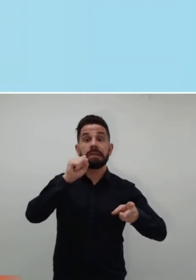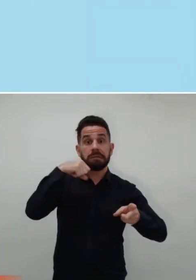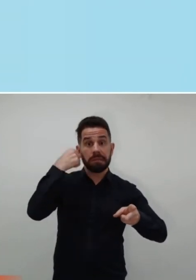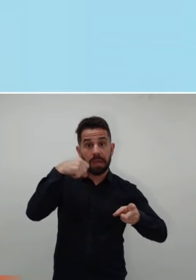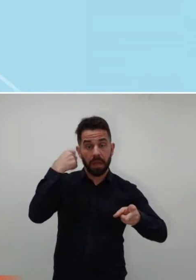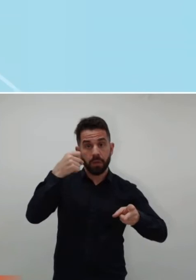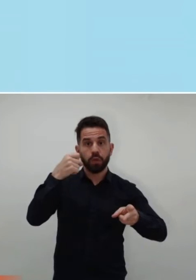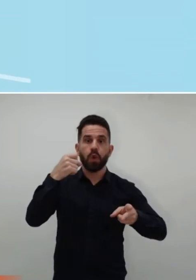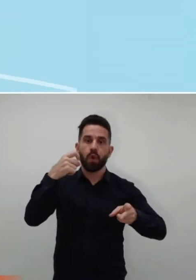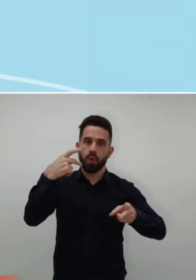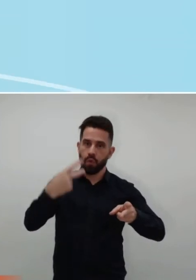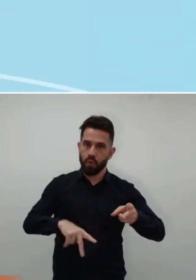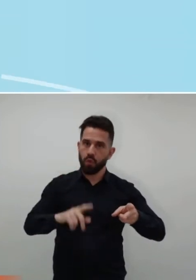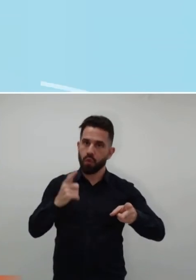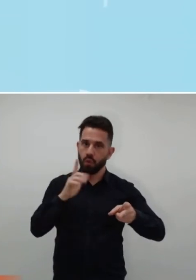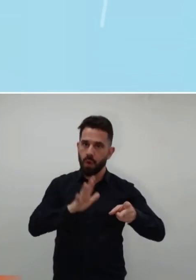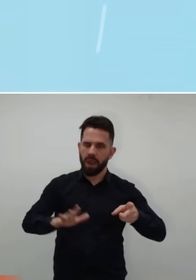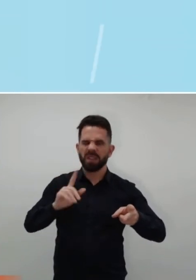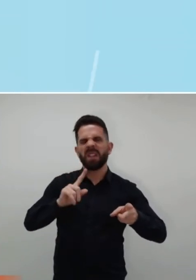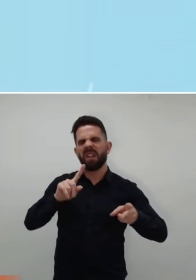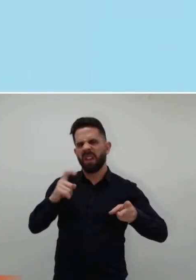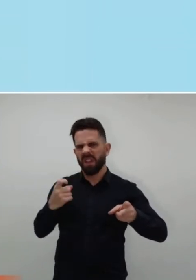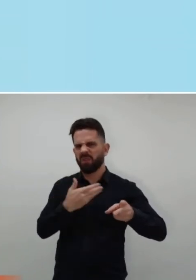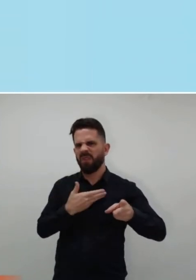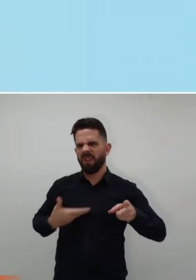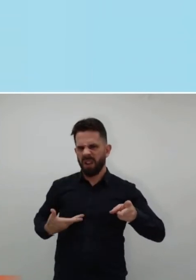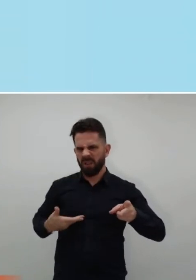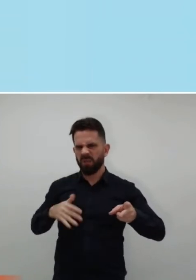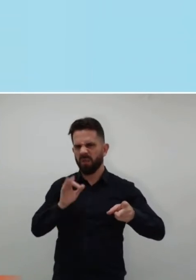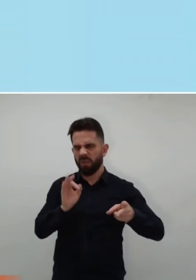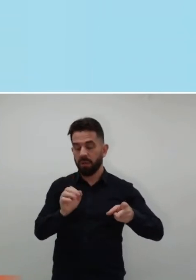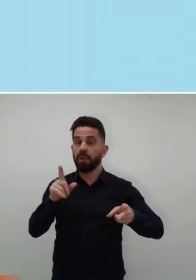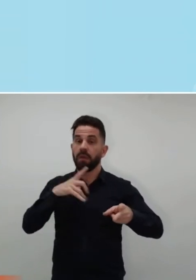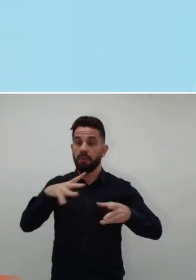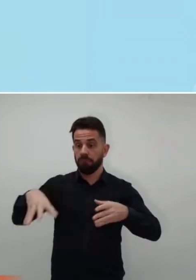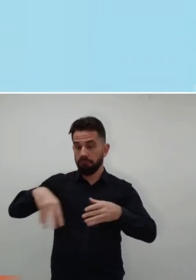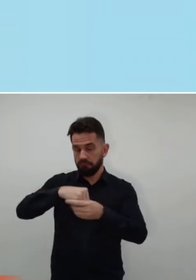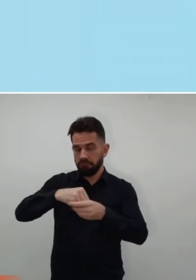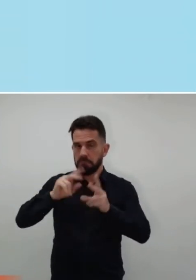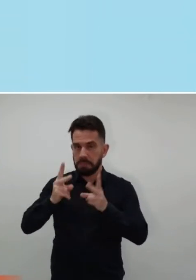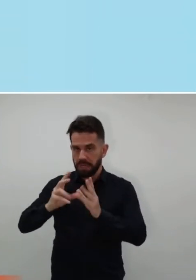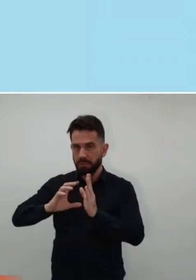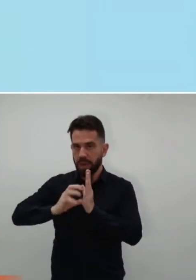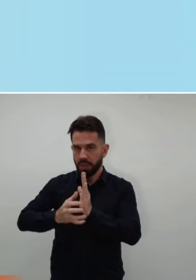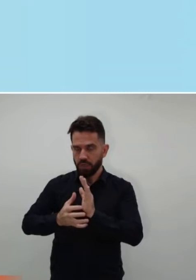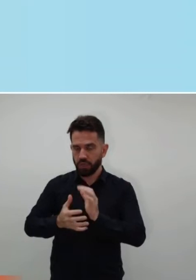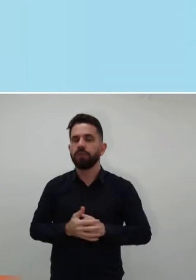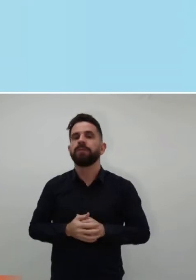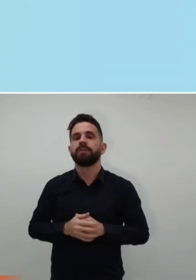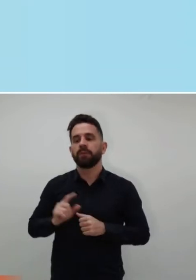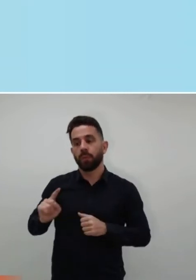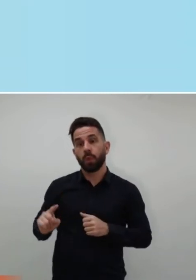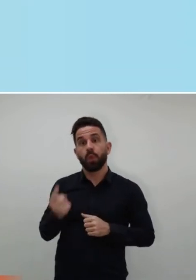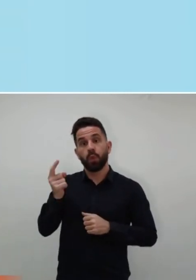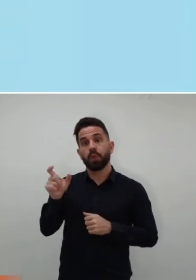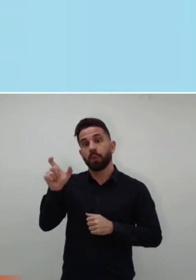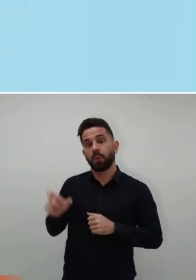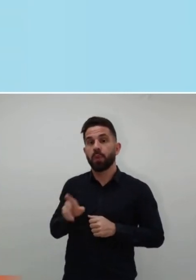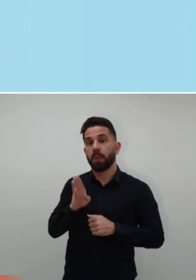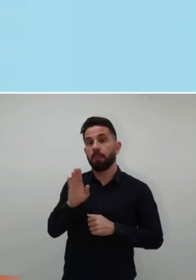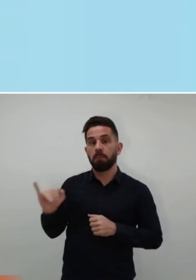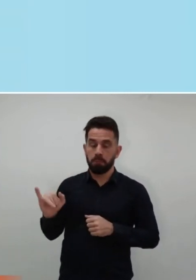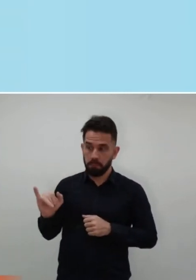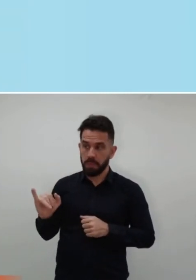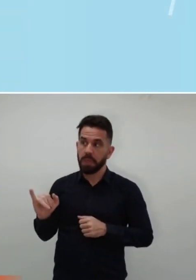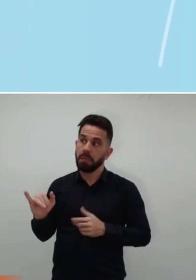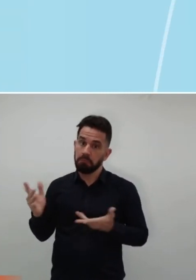Perillo, que é ex-governador e que também é filiado ao PSDB. Então, o único bilionário dessa lista, por enquanto,